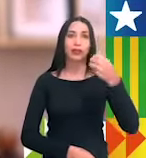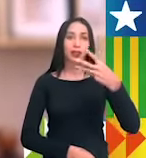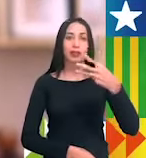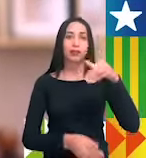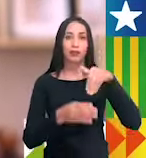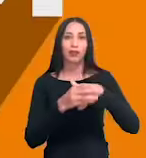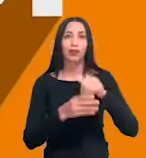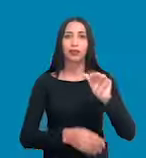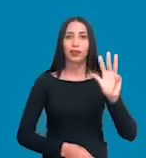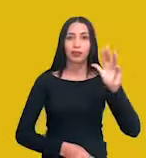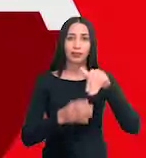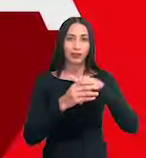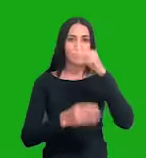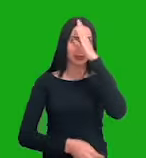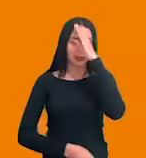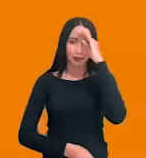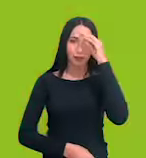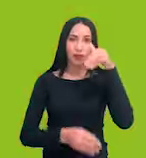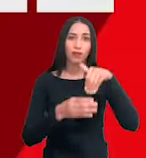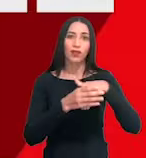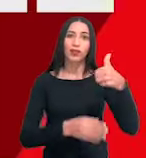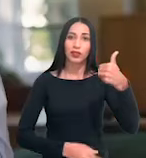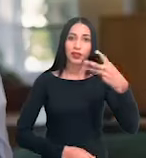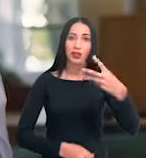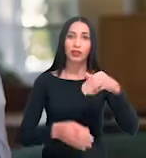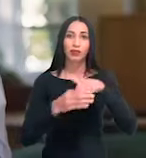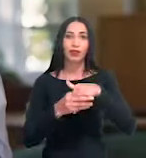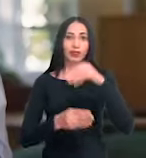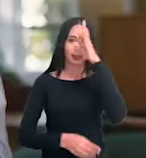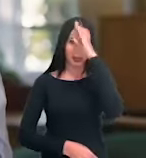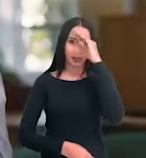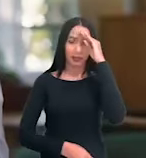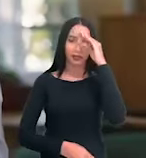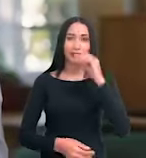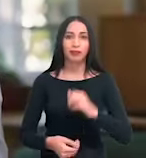Rafael 13. Quem vota Lula, vota Rafael. Vote 13, vote Rafael.